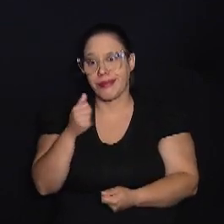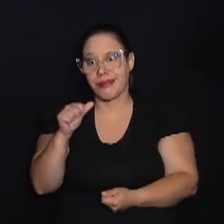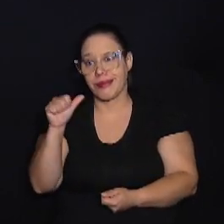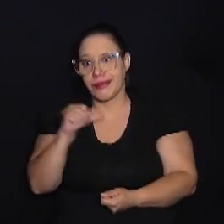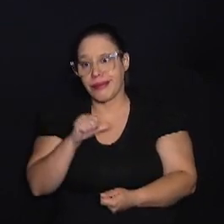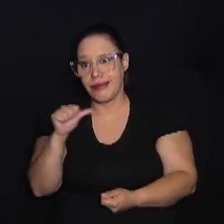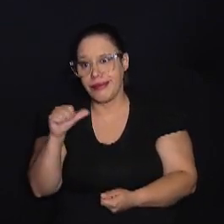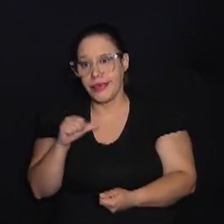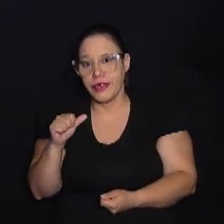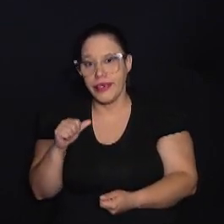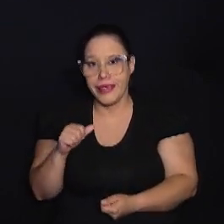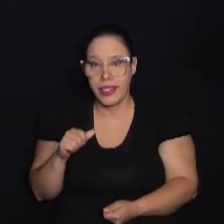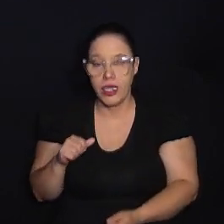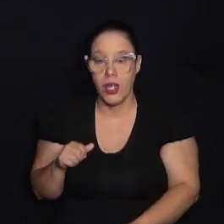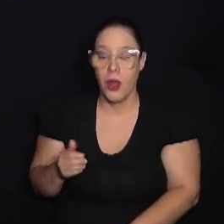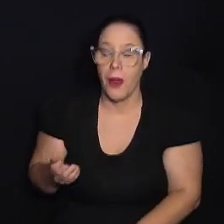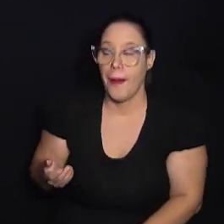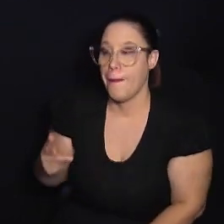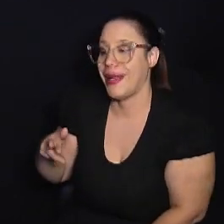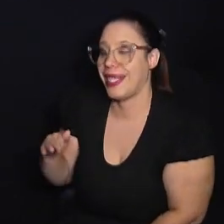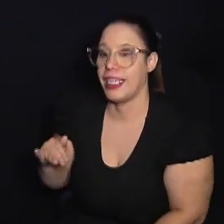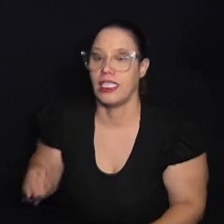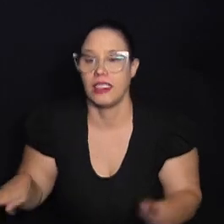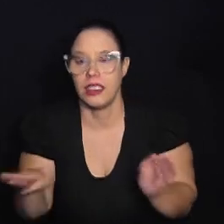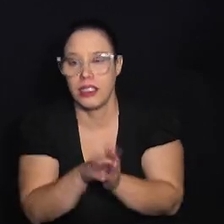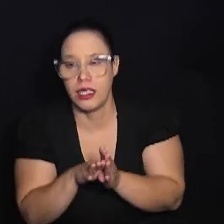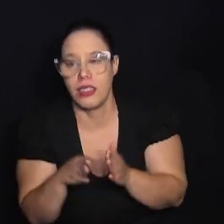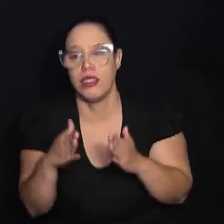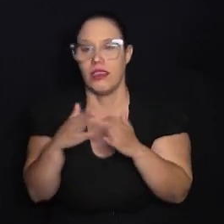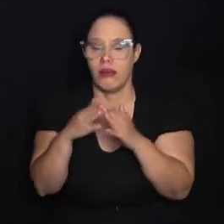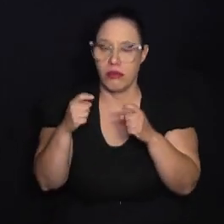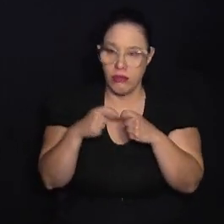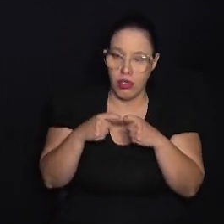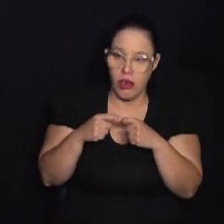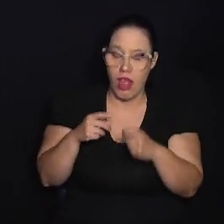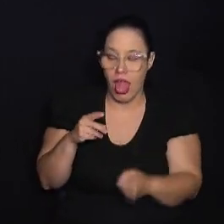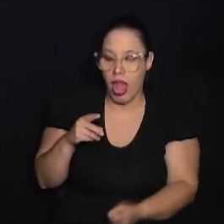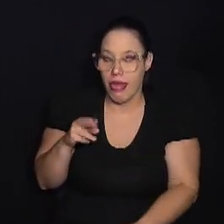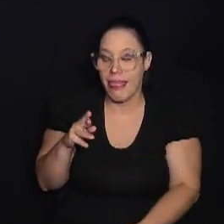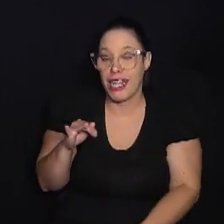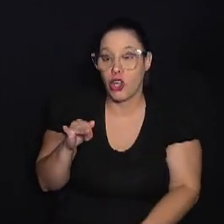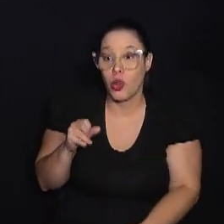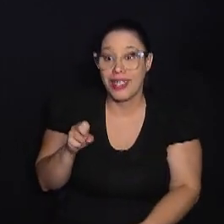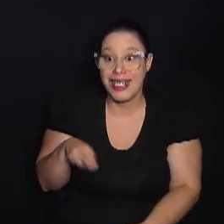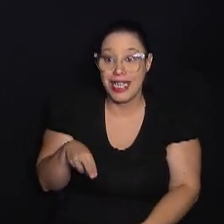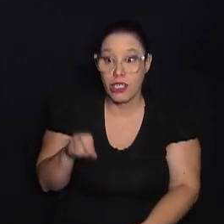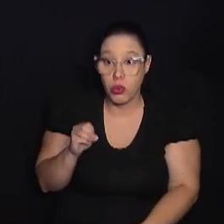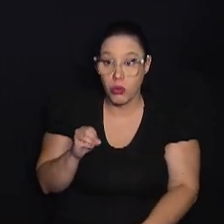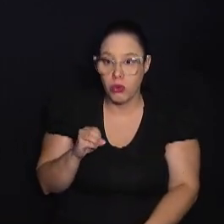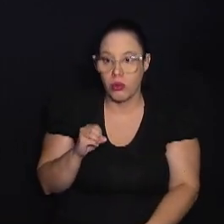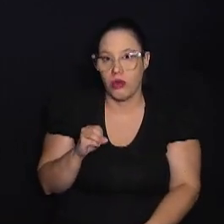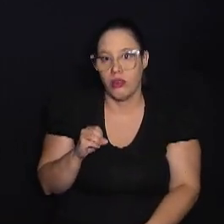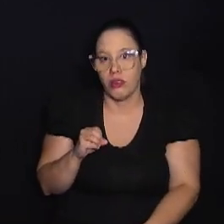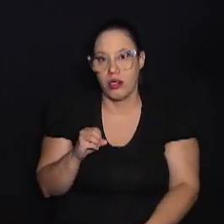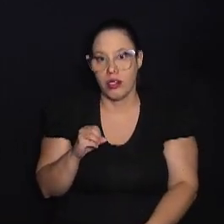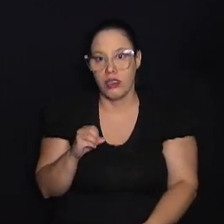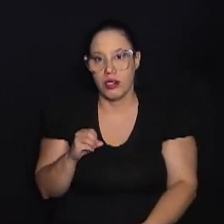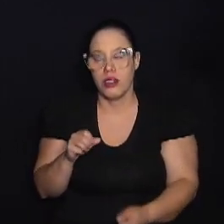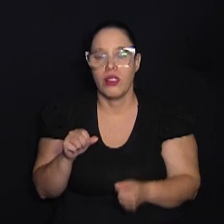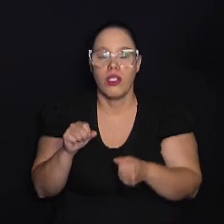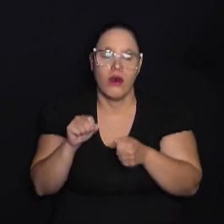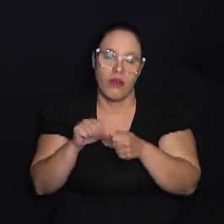às vezes já vem desnutrido, vem com... Então, assim, você não pode simplesmente transportar o que vem lá de fora, e aqui às vezes a gente tem que fazer